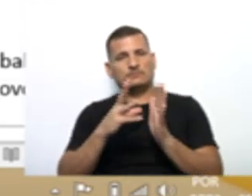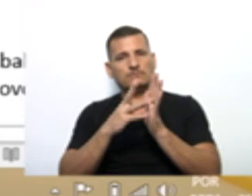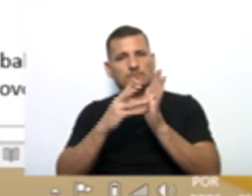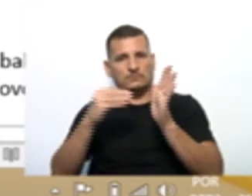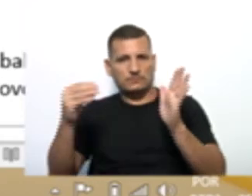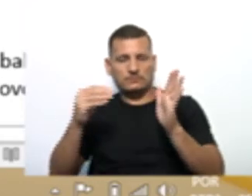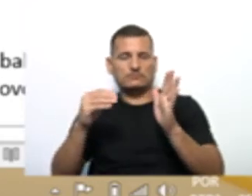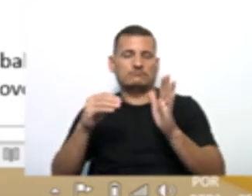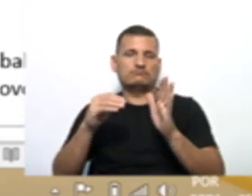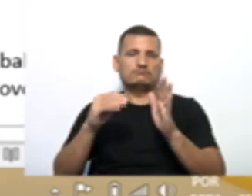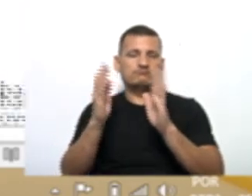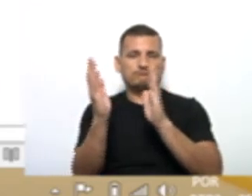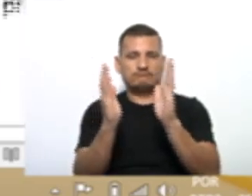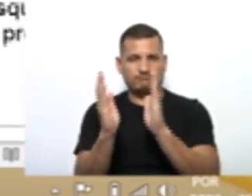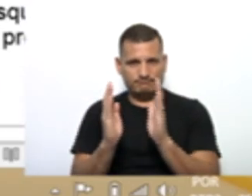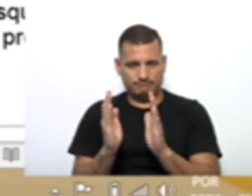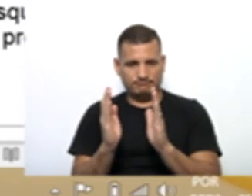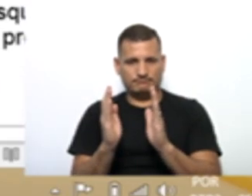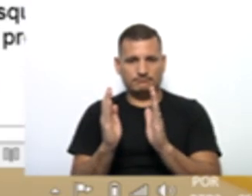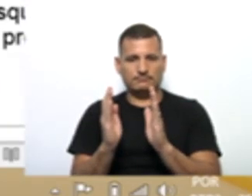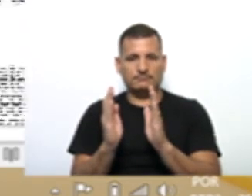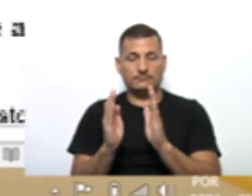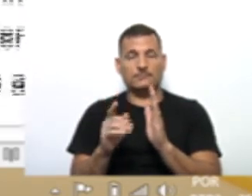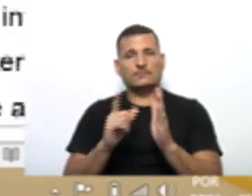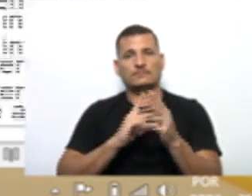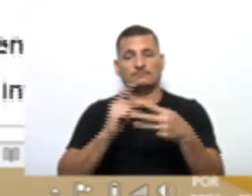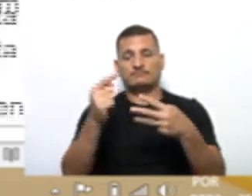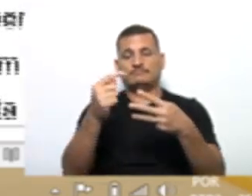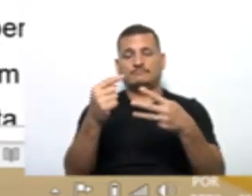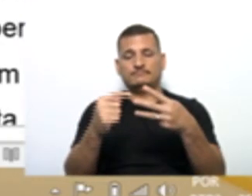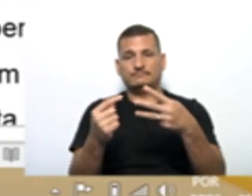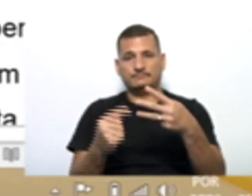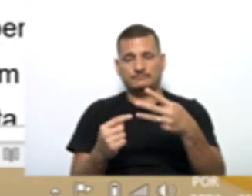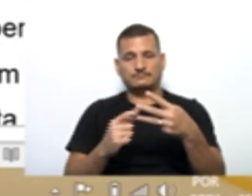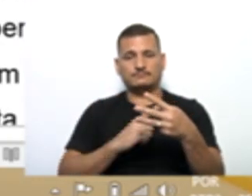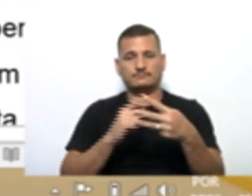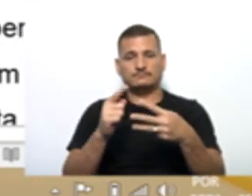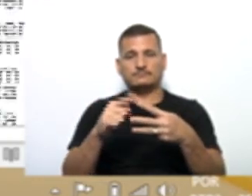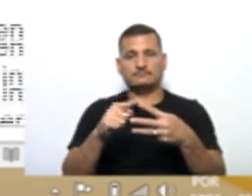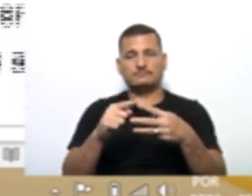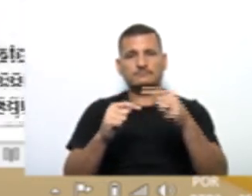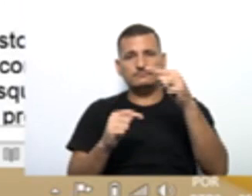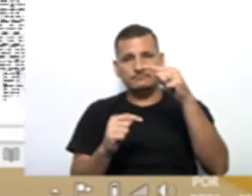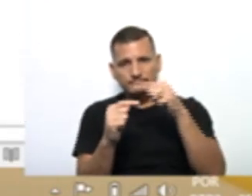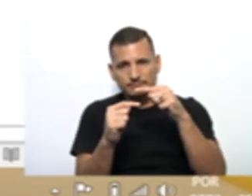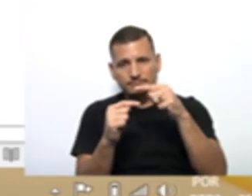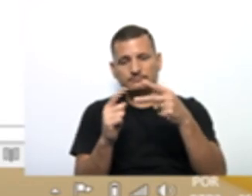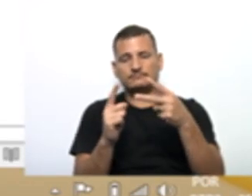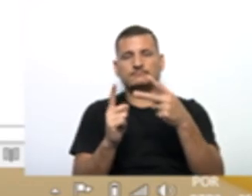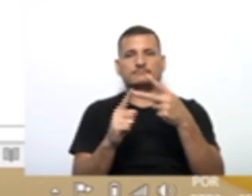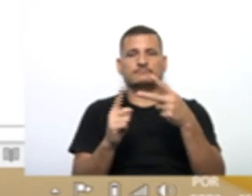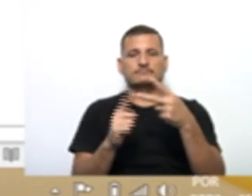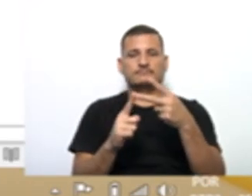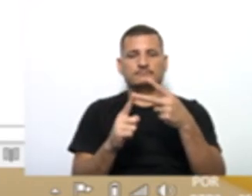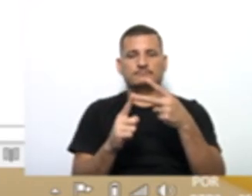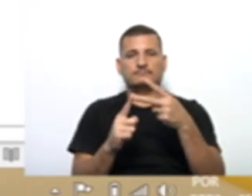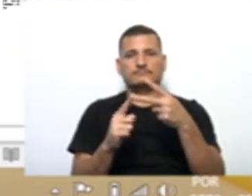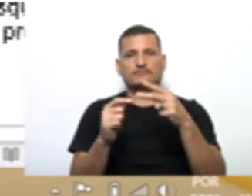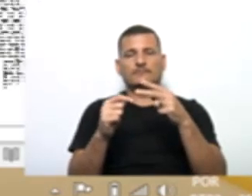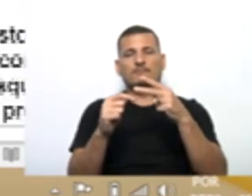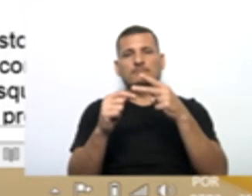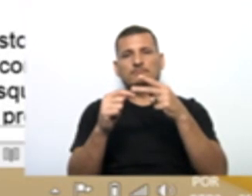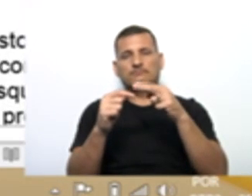de formatação. Basicamente, temos esses 3 modelos. Uma citação curta, uma citação